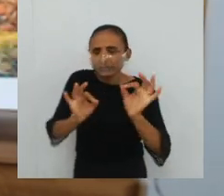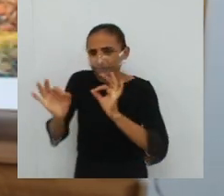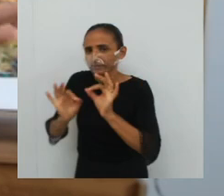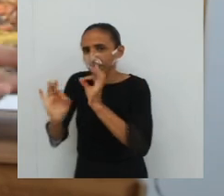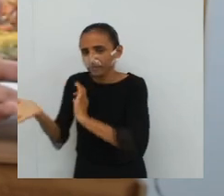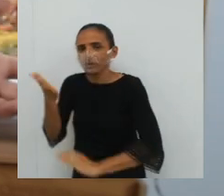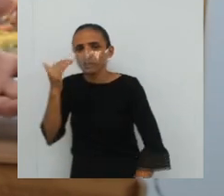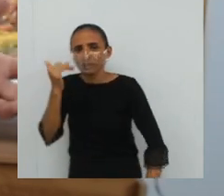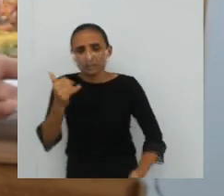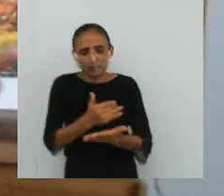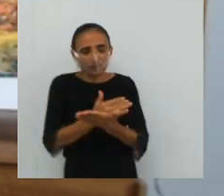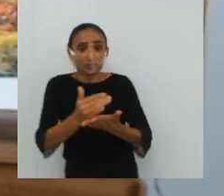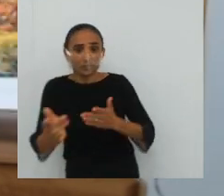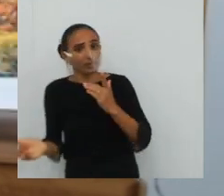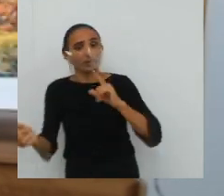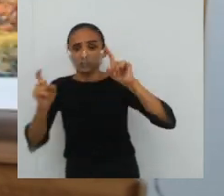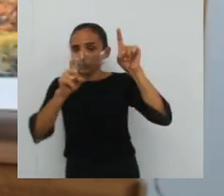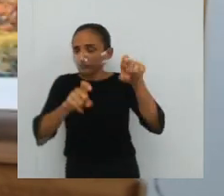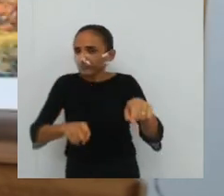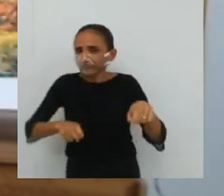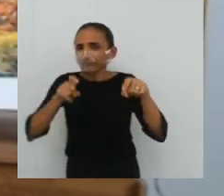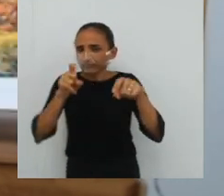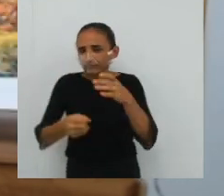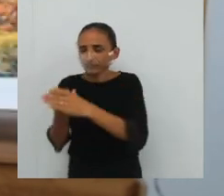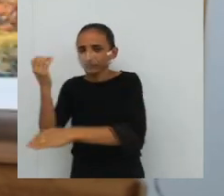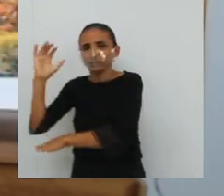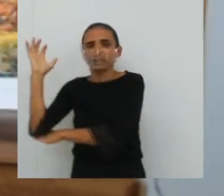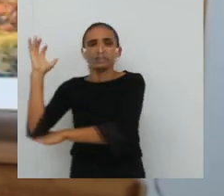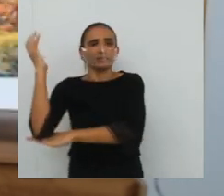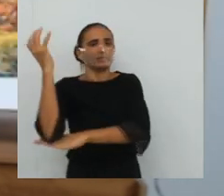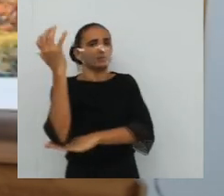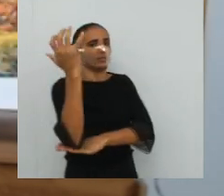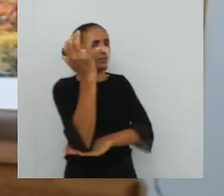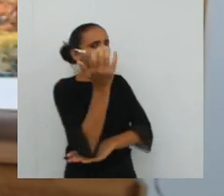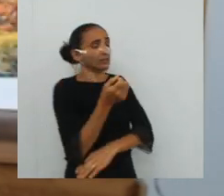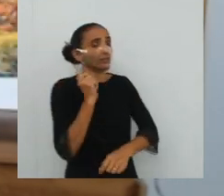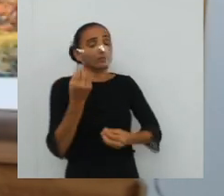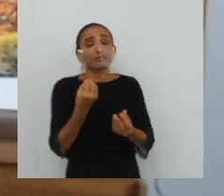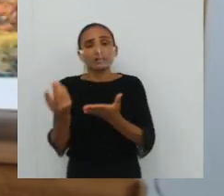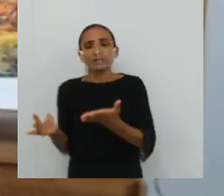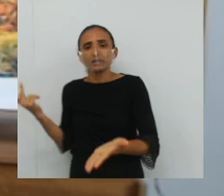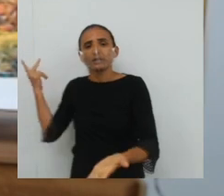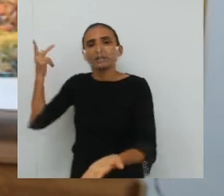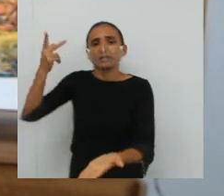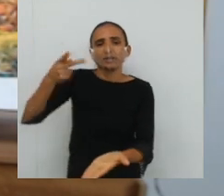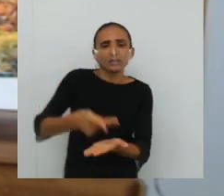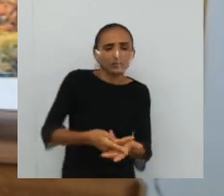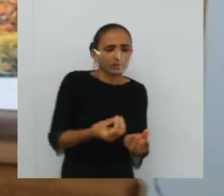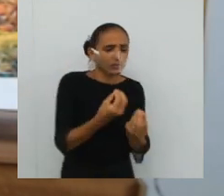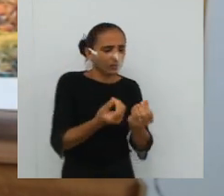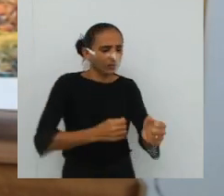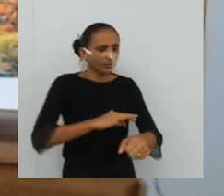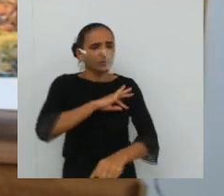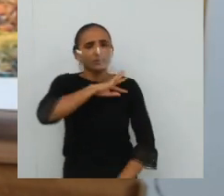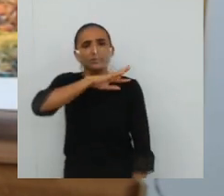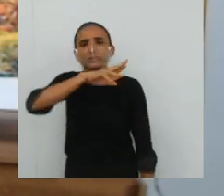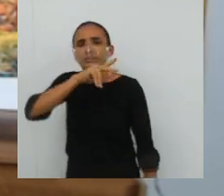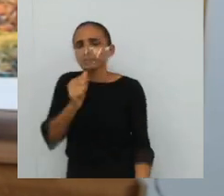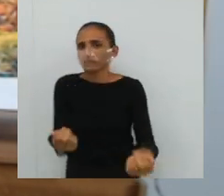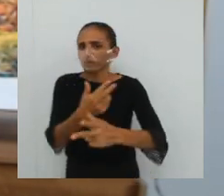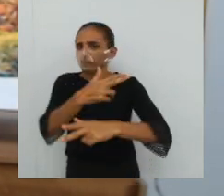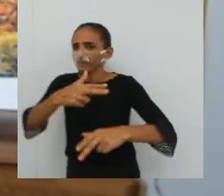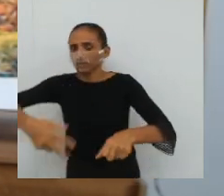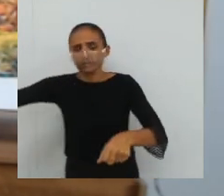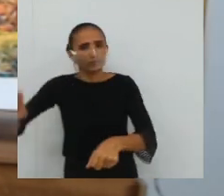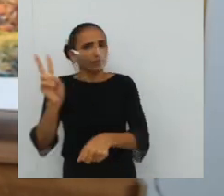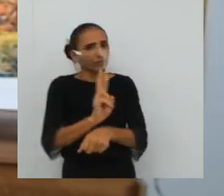que deu origem à agricultura, e depois, posteriormente, ele vai dominar a domesticação dos animais, né? E